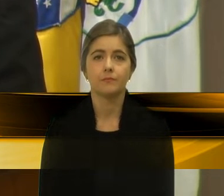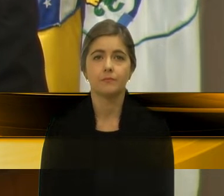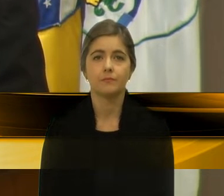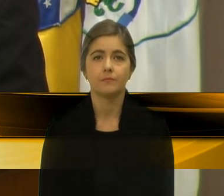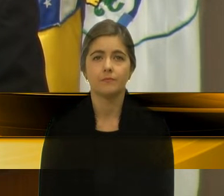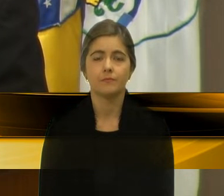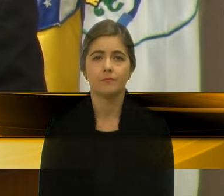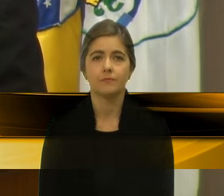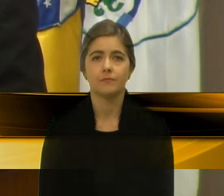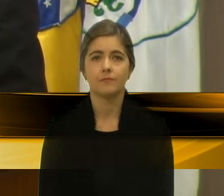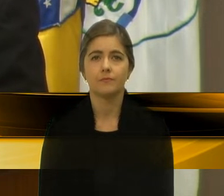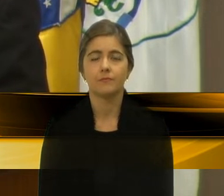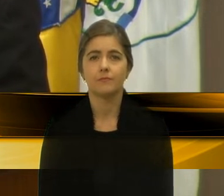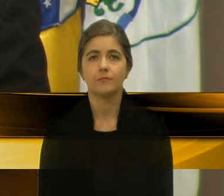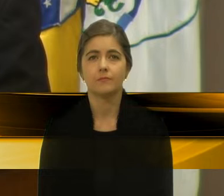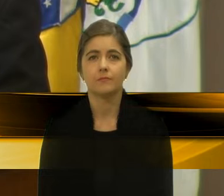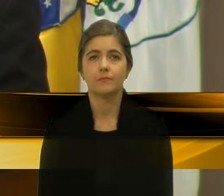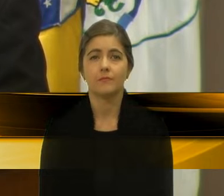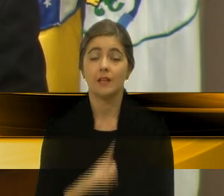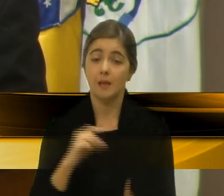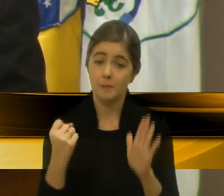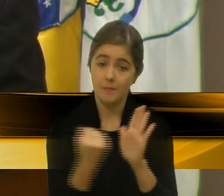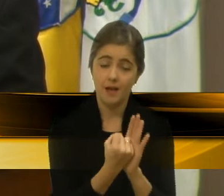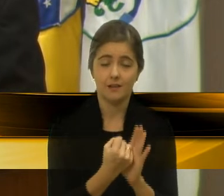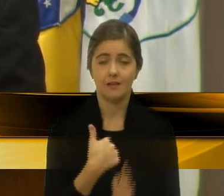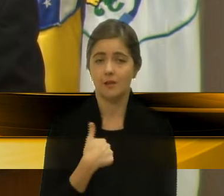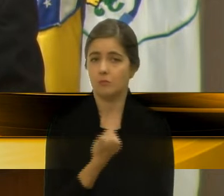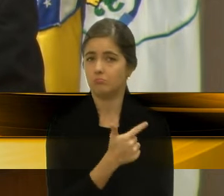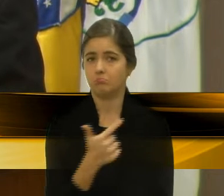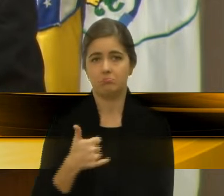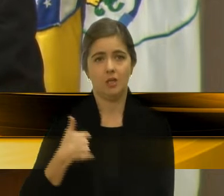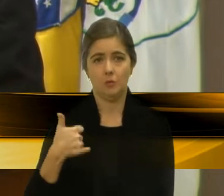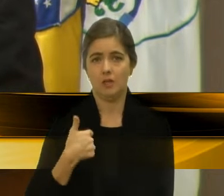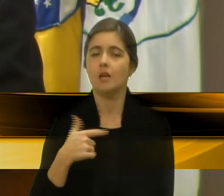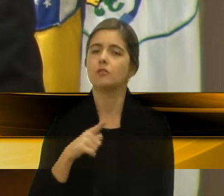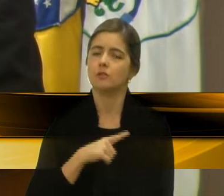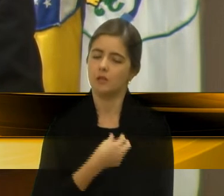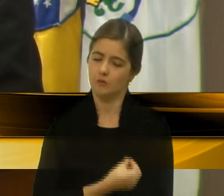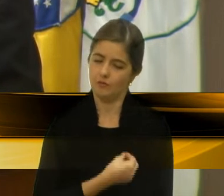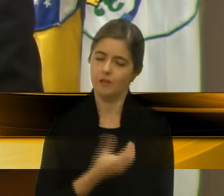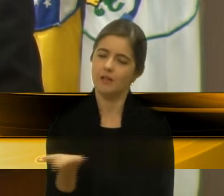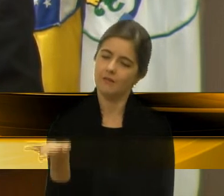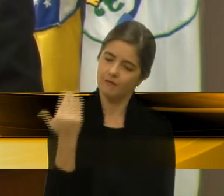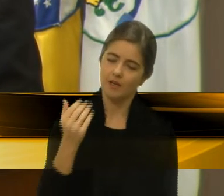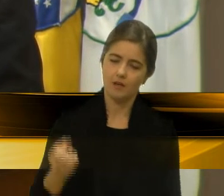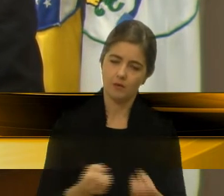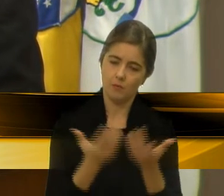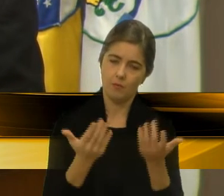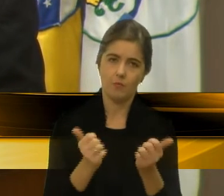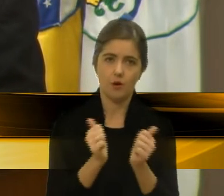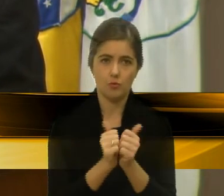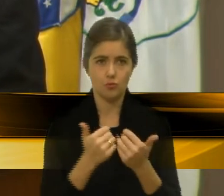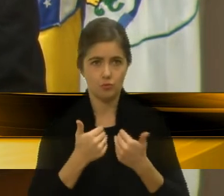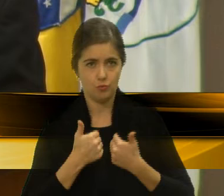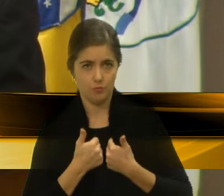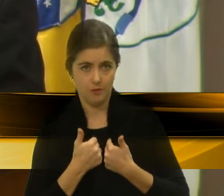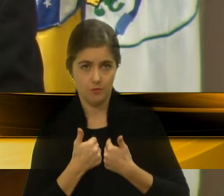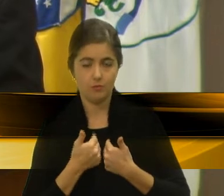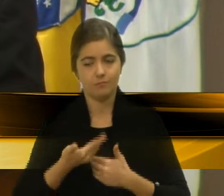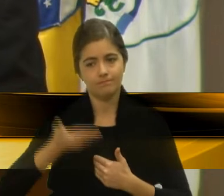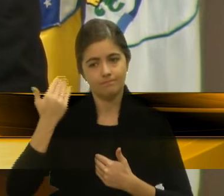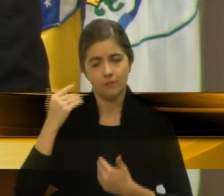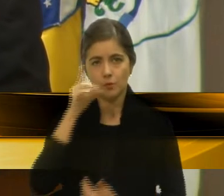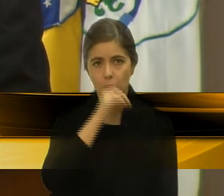Com o slogan "Eu não tenho idade, eu tenho vida, venha celebrar comigo", foi comemorado então no domingo